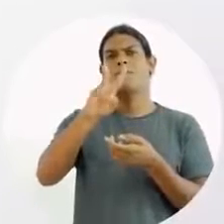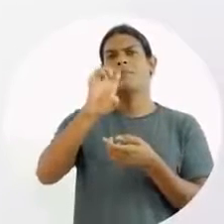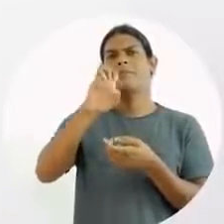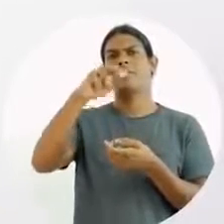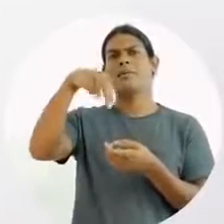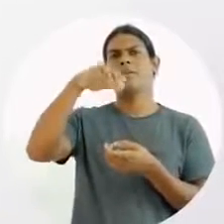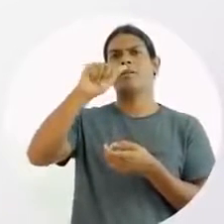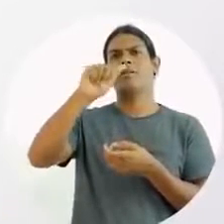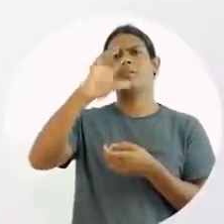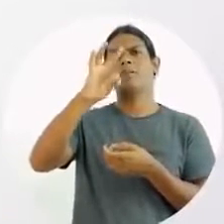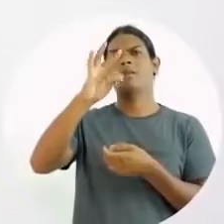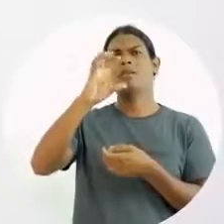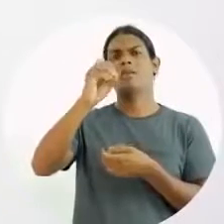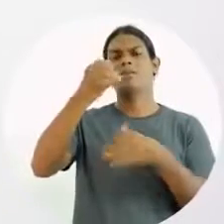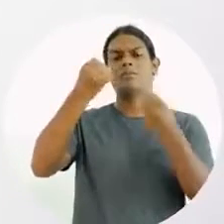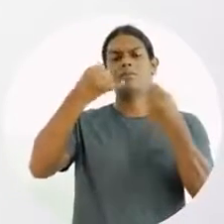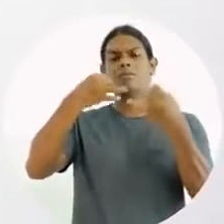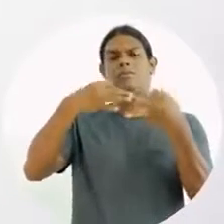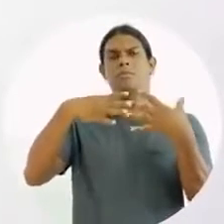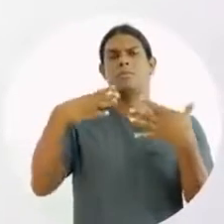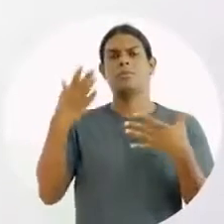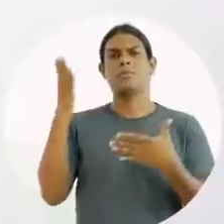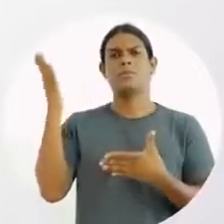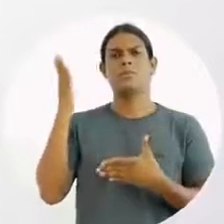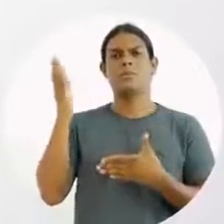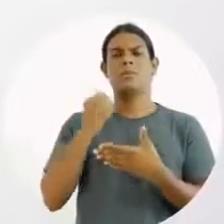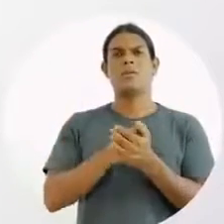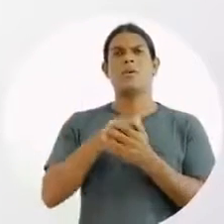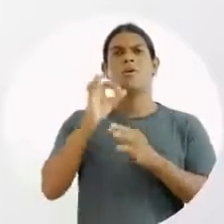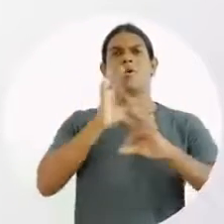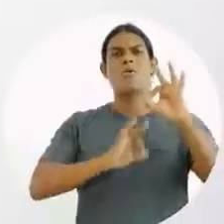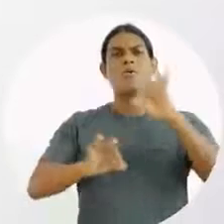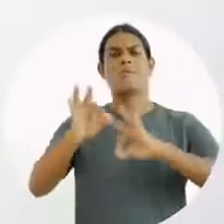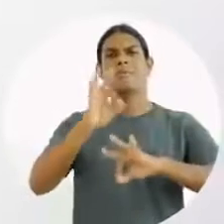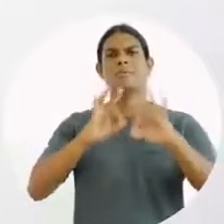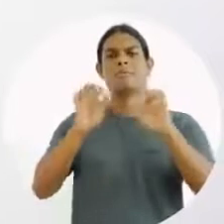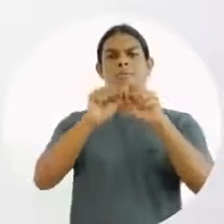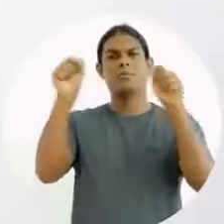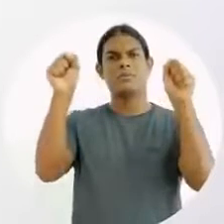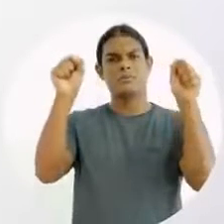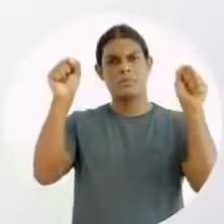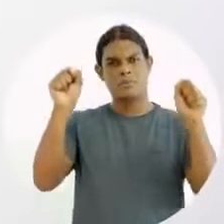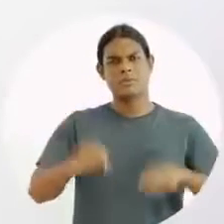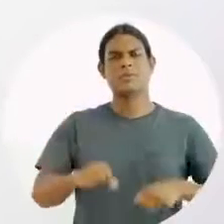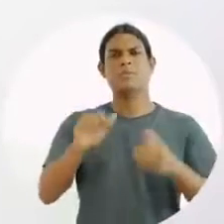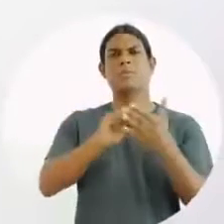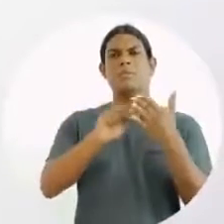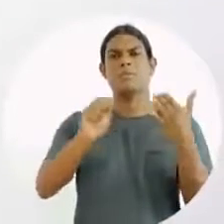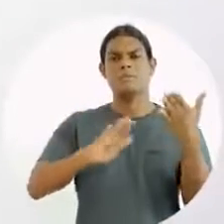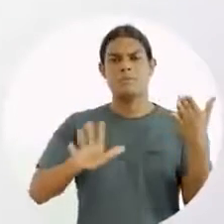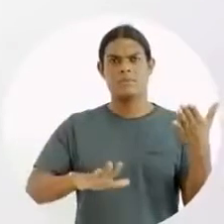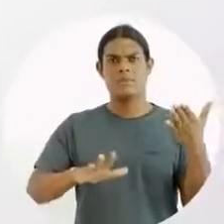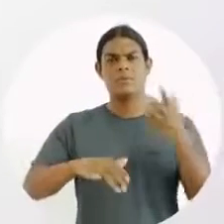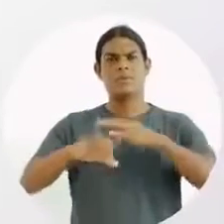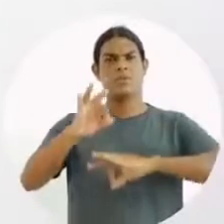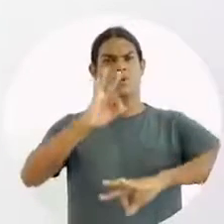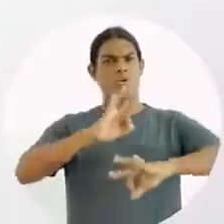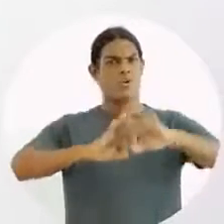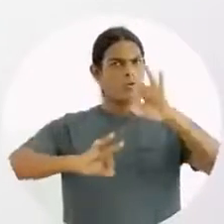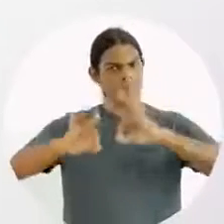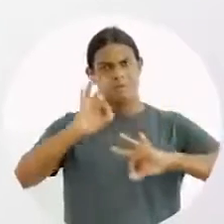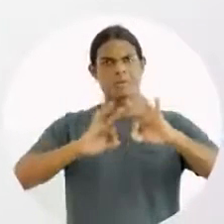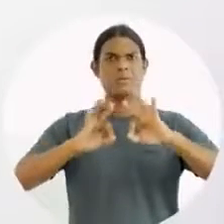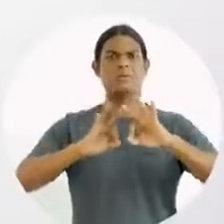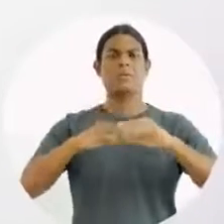de organização. Chiavenato diz: organização é um sistema de atividades conscientemente coordenadas